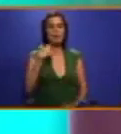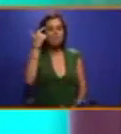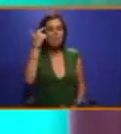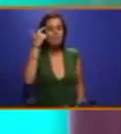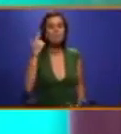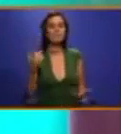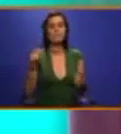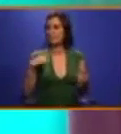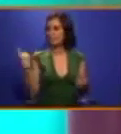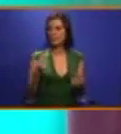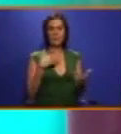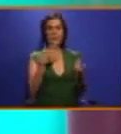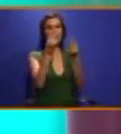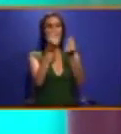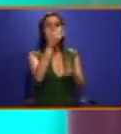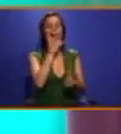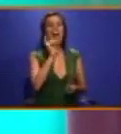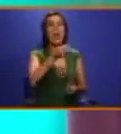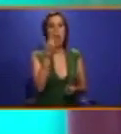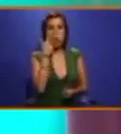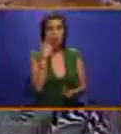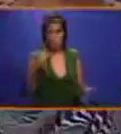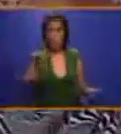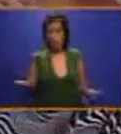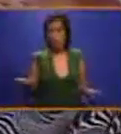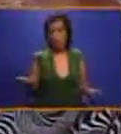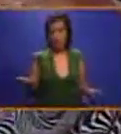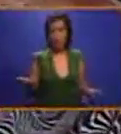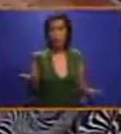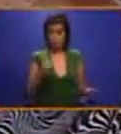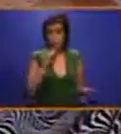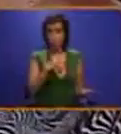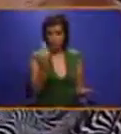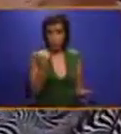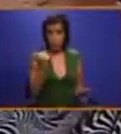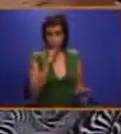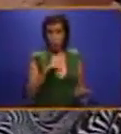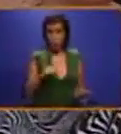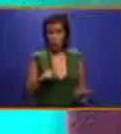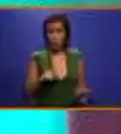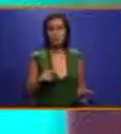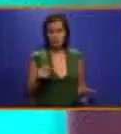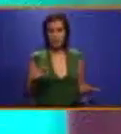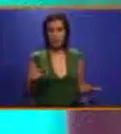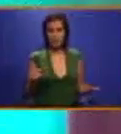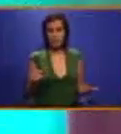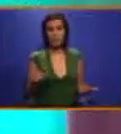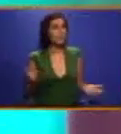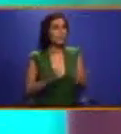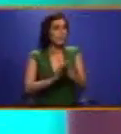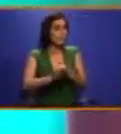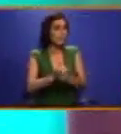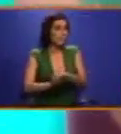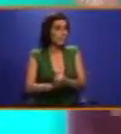aqui Aqui estamos todos muito curiosos nós estamos Ah então posso mandar entrar a Lúcia sim